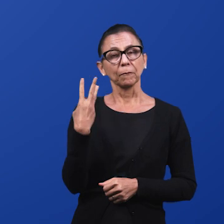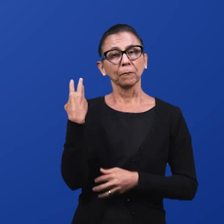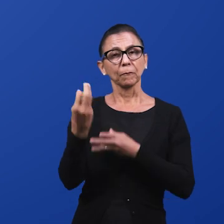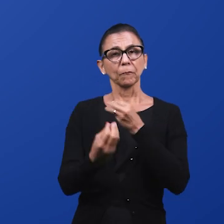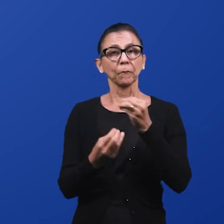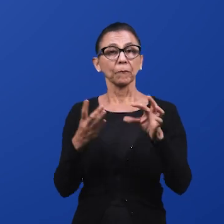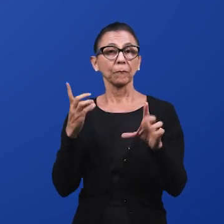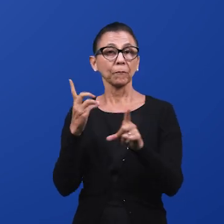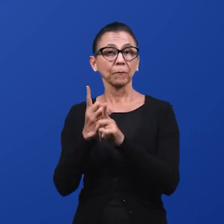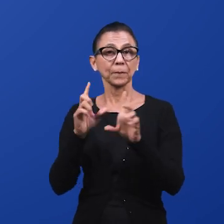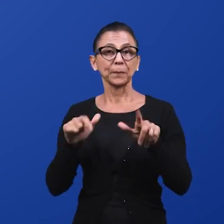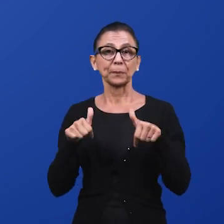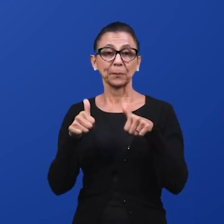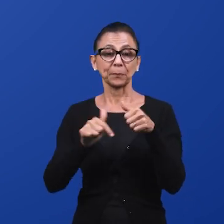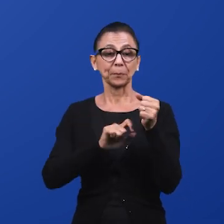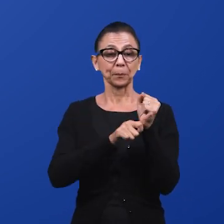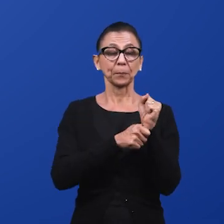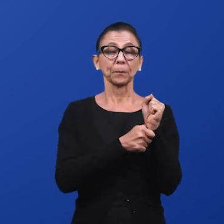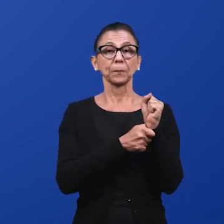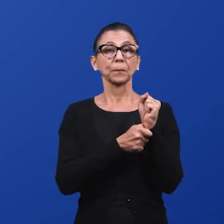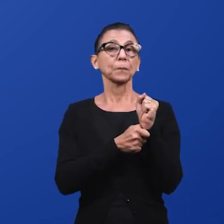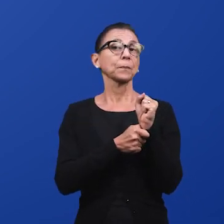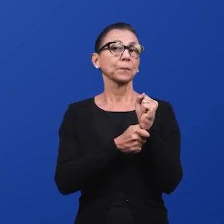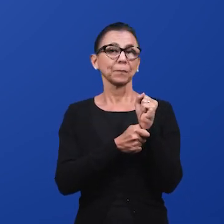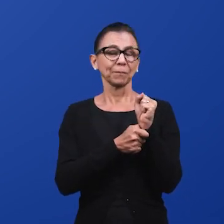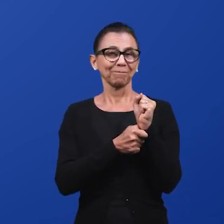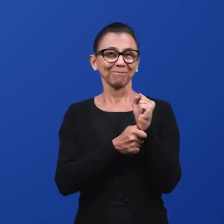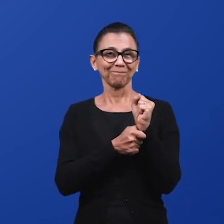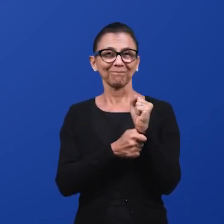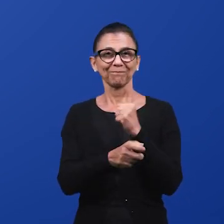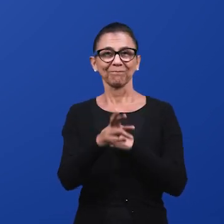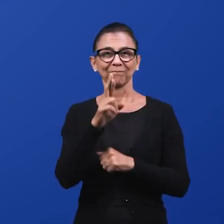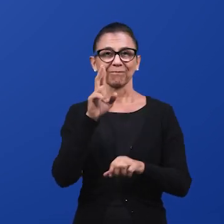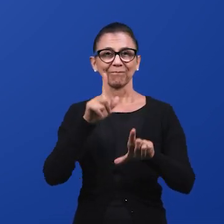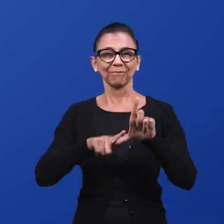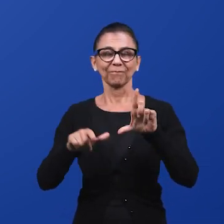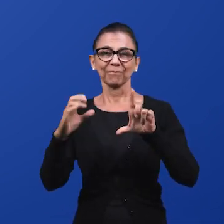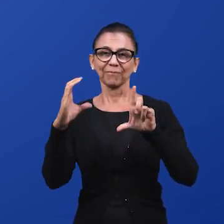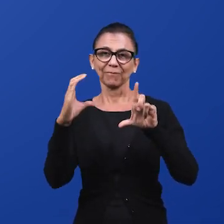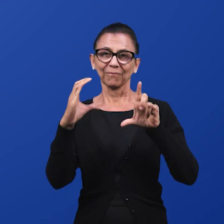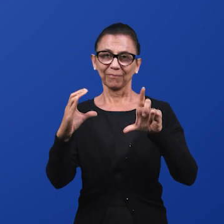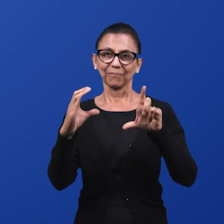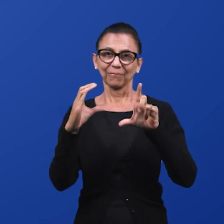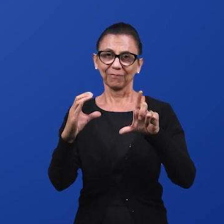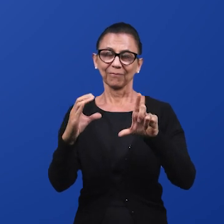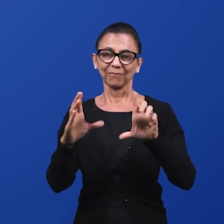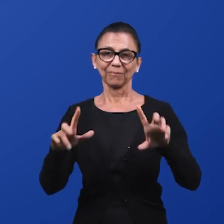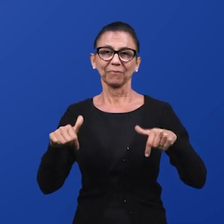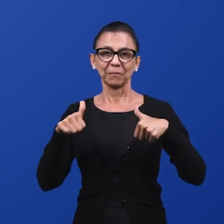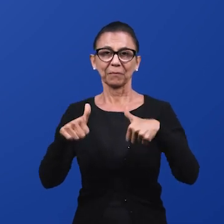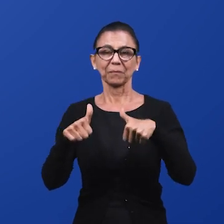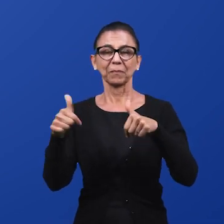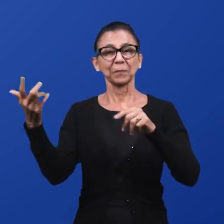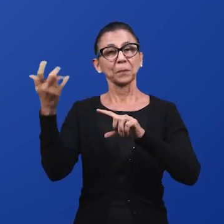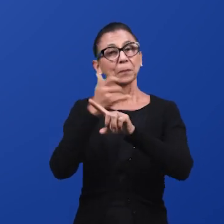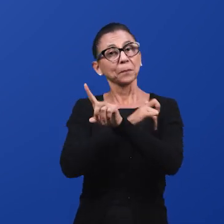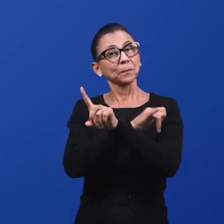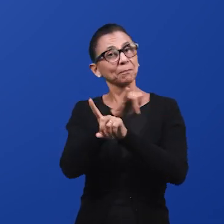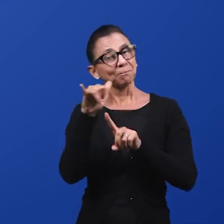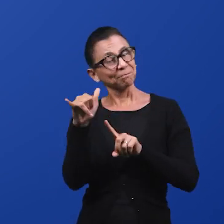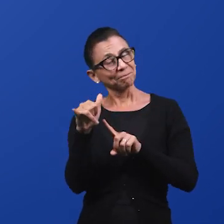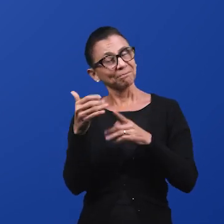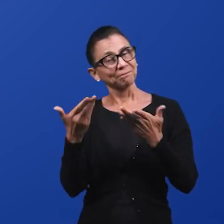se descobre a manifestação do mistério? A resposta se encontra na letra C, através de uma manifestação